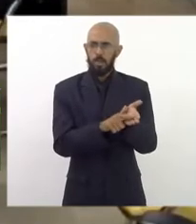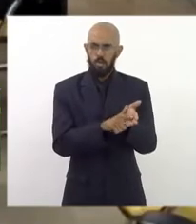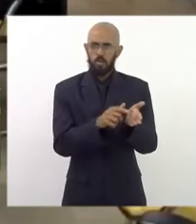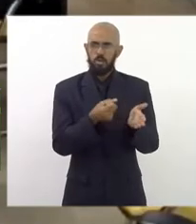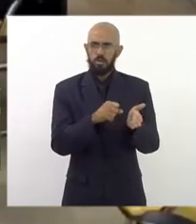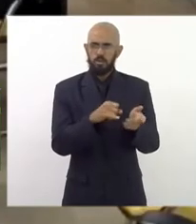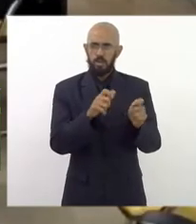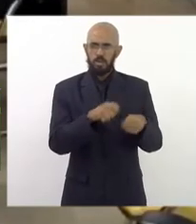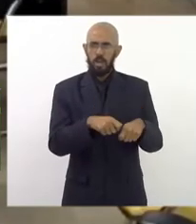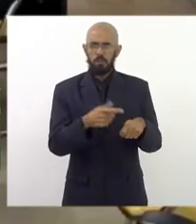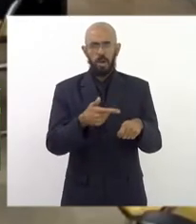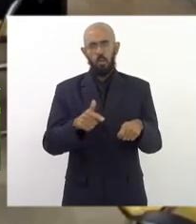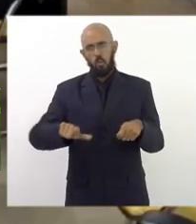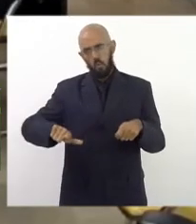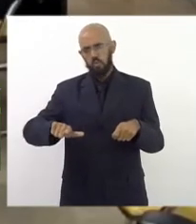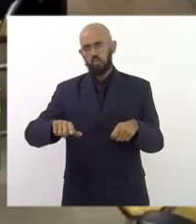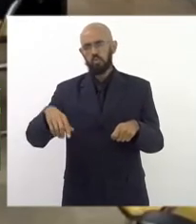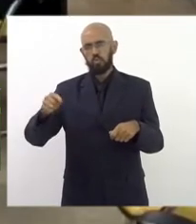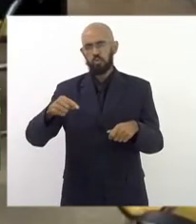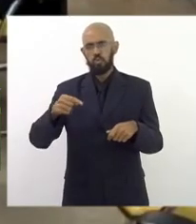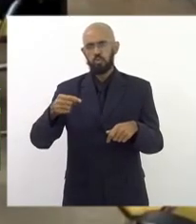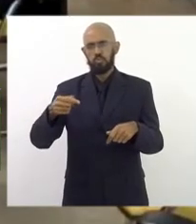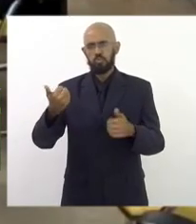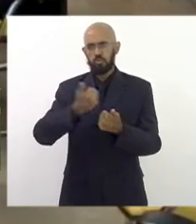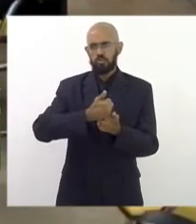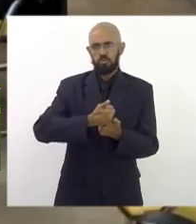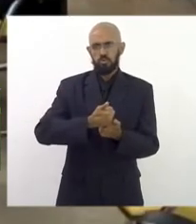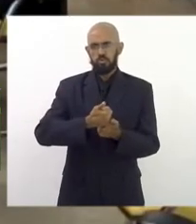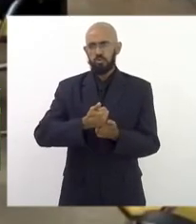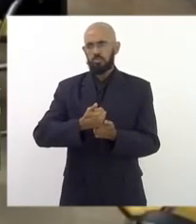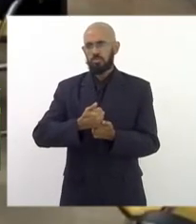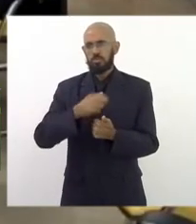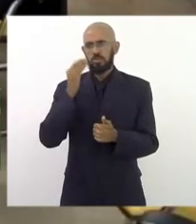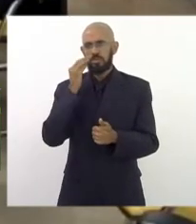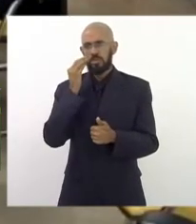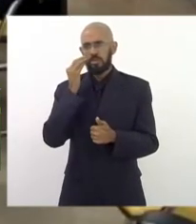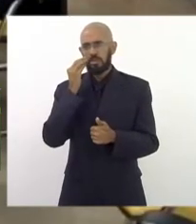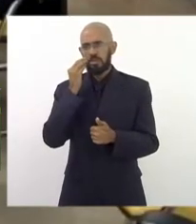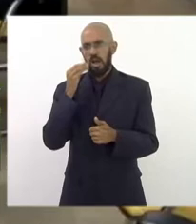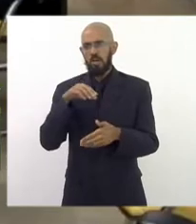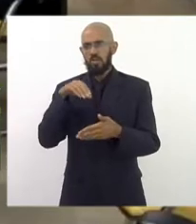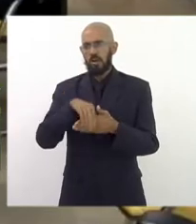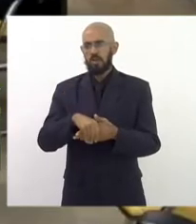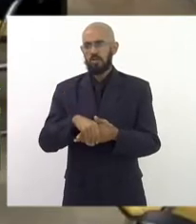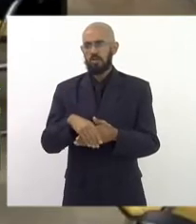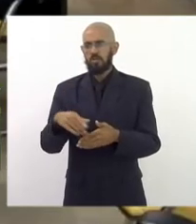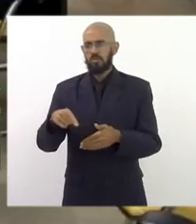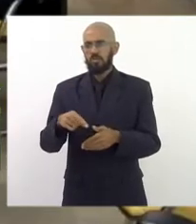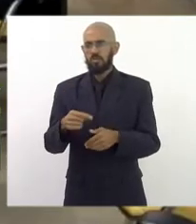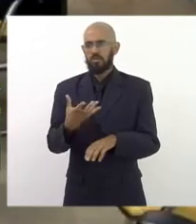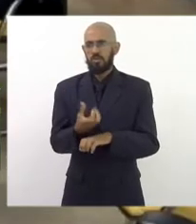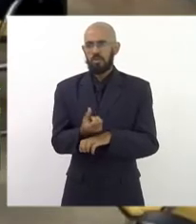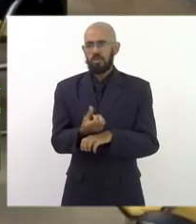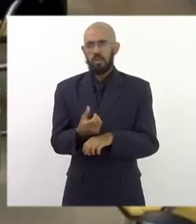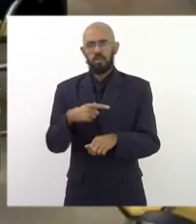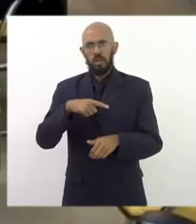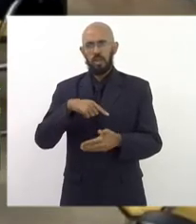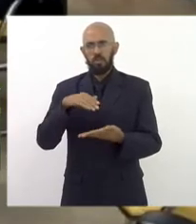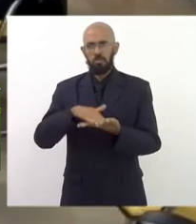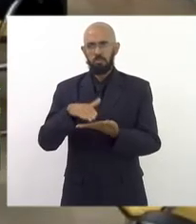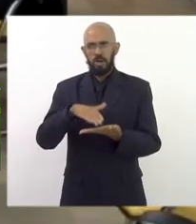para outros, enquanto a gente pega aqui o arquivo, porque eu estou com ele impresso aqui, mas não estou com ele